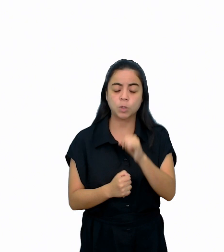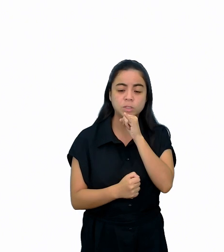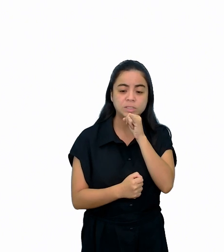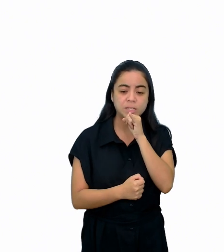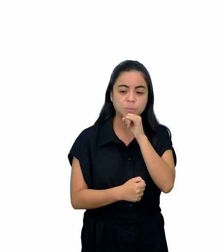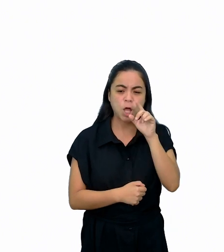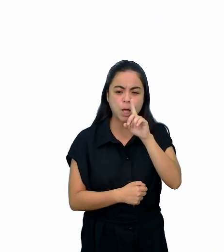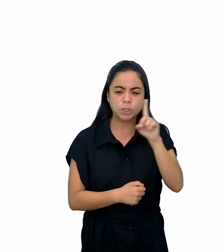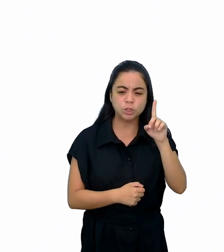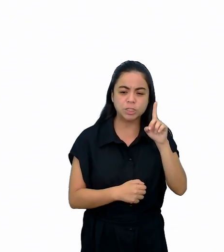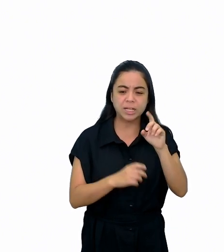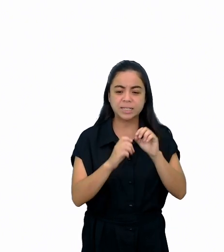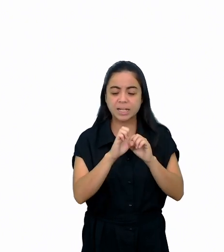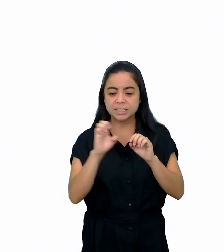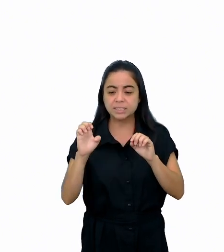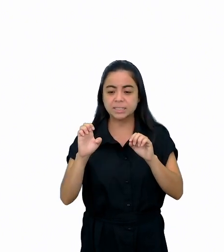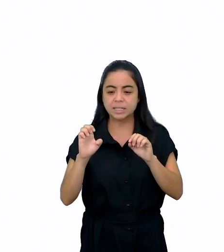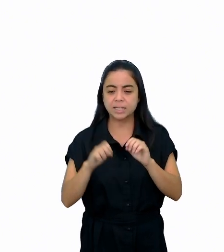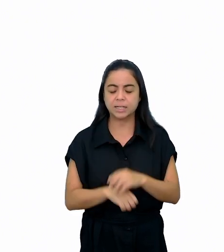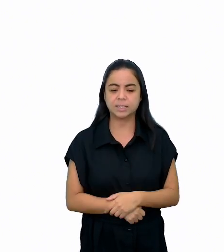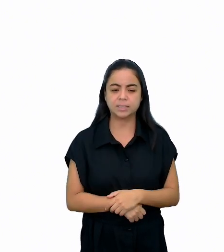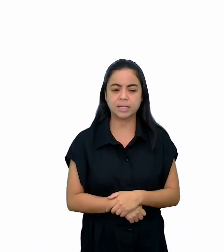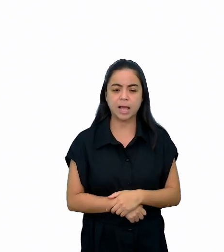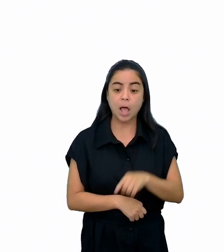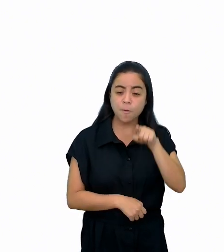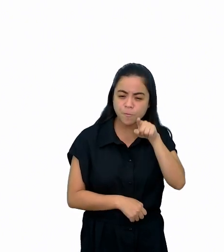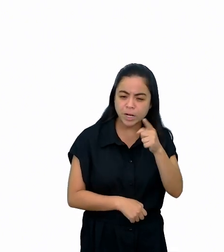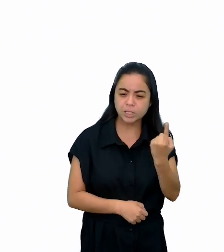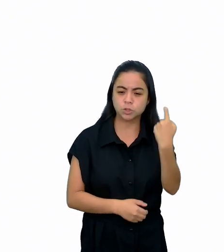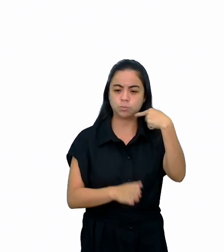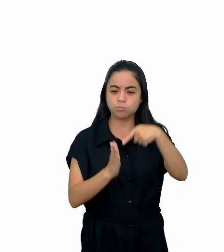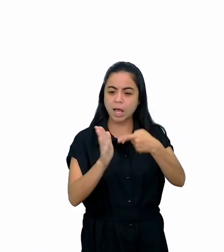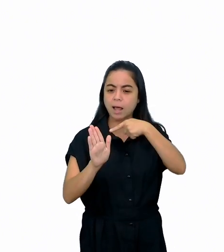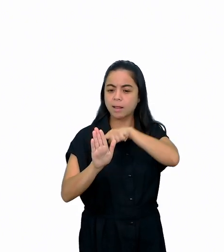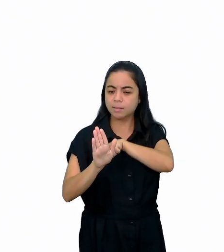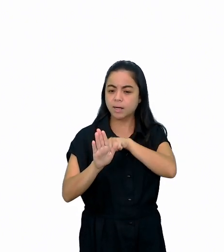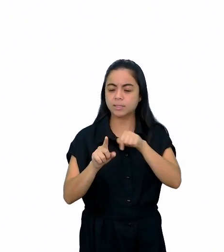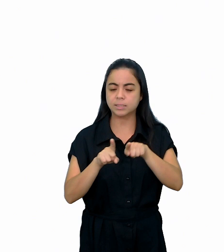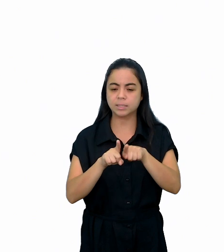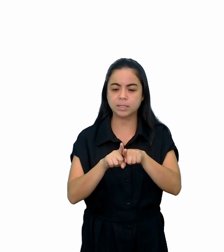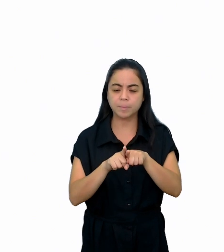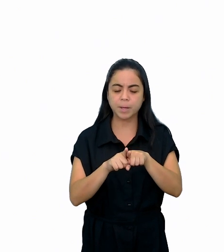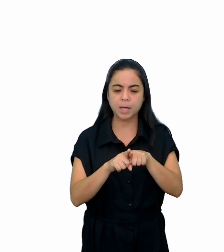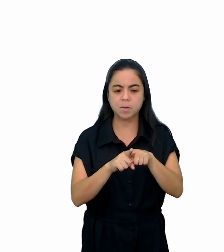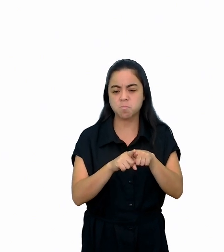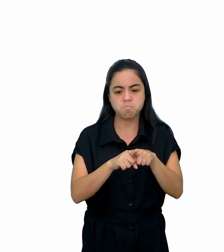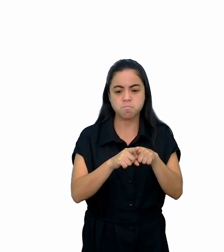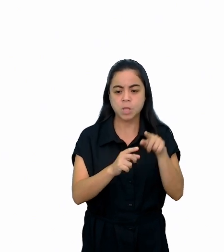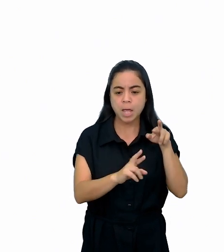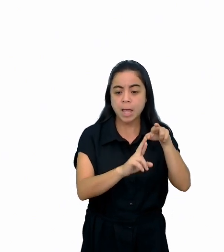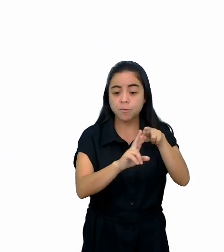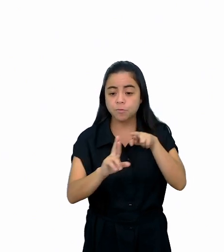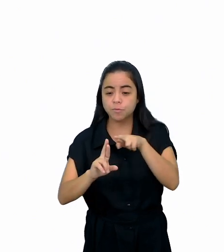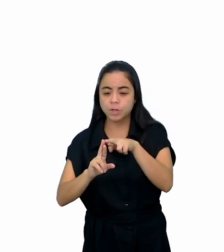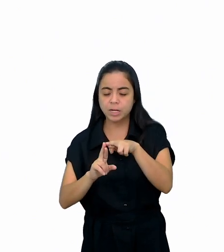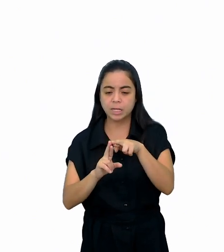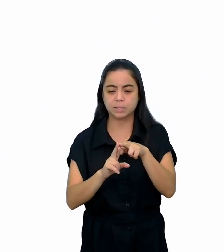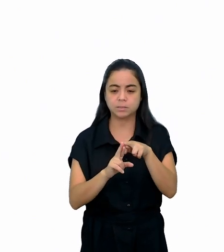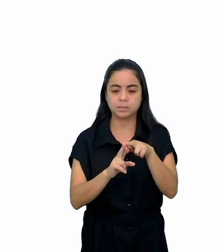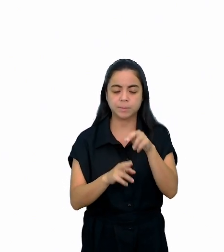à esquerda, na frente, atrás e alguns pontos de referência.